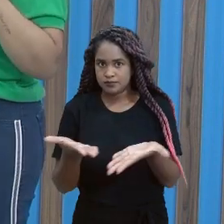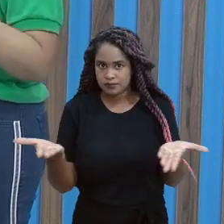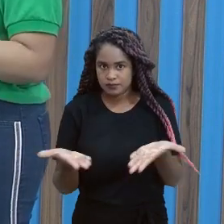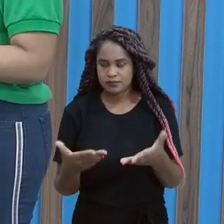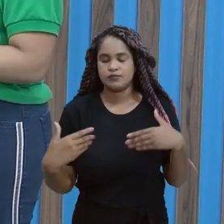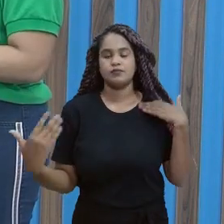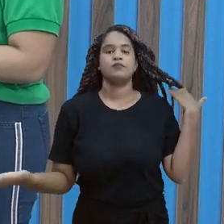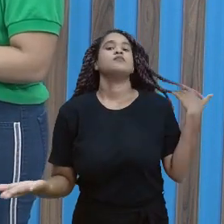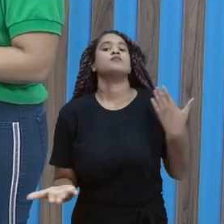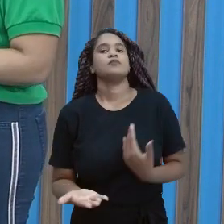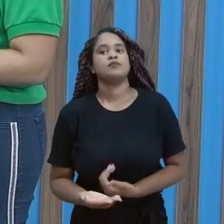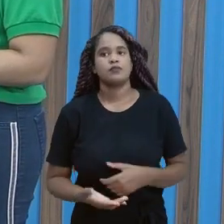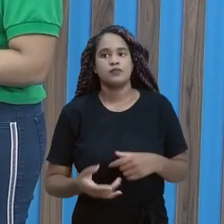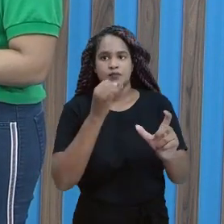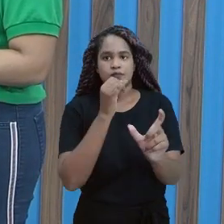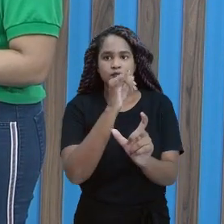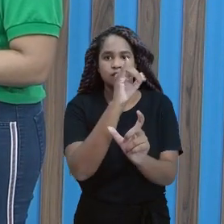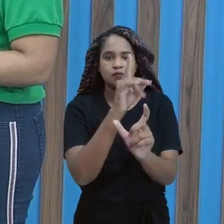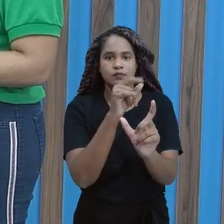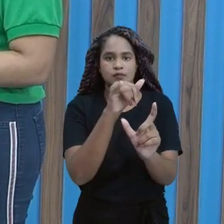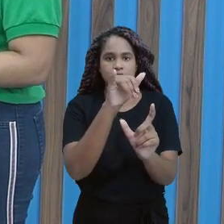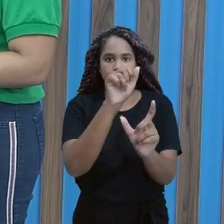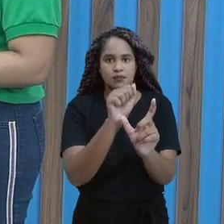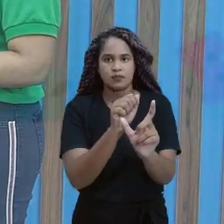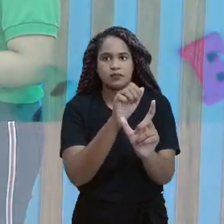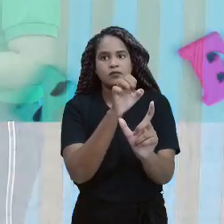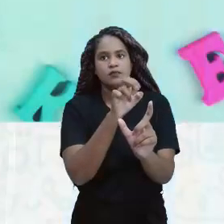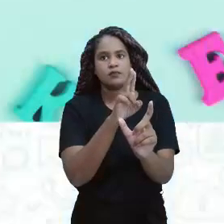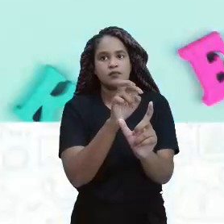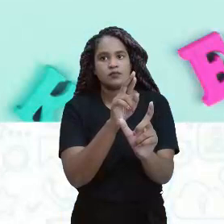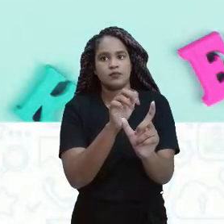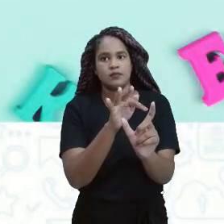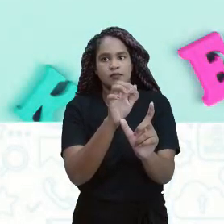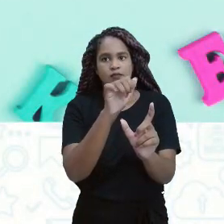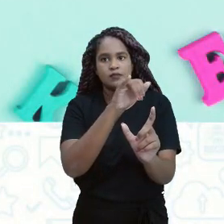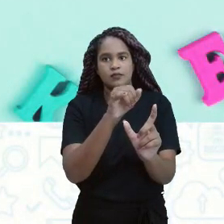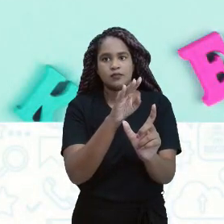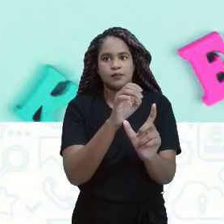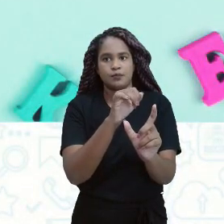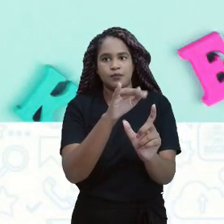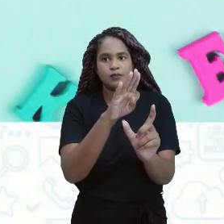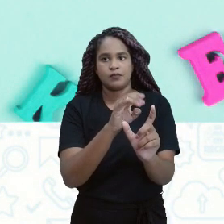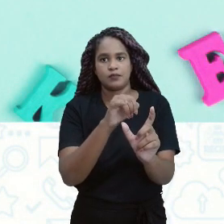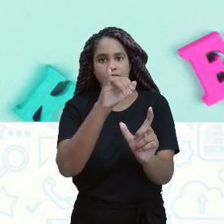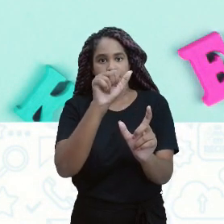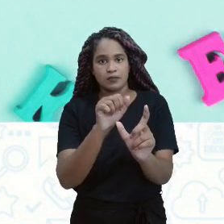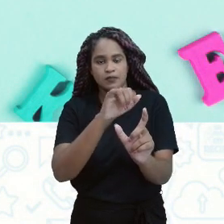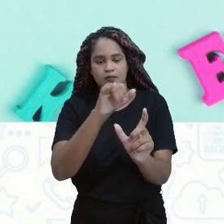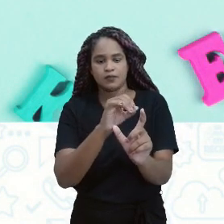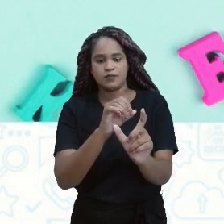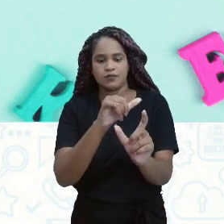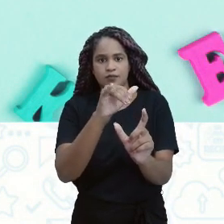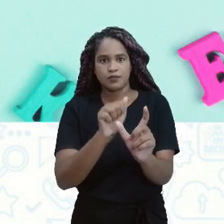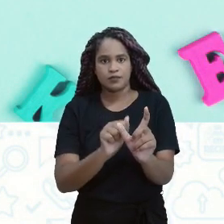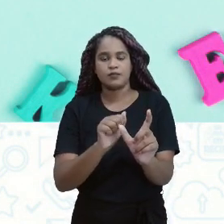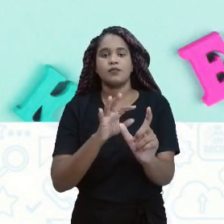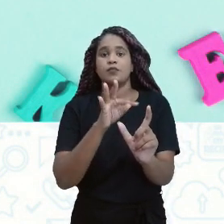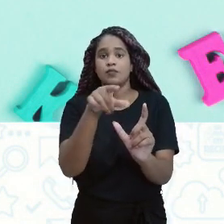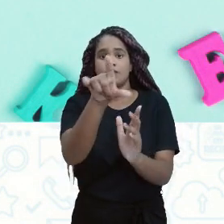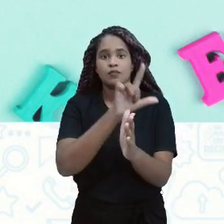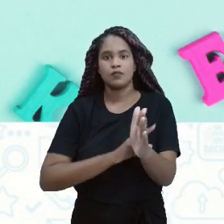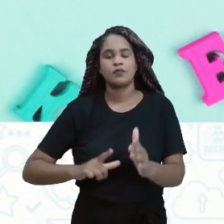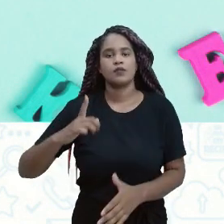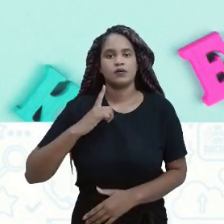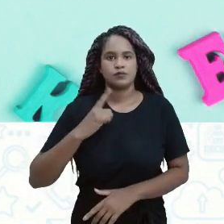palavras. Então, ó, ideia, europeia, jiboia, boia, joia, todas essas palavras possuíam